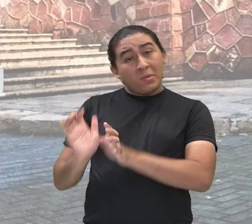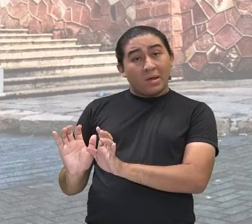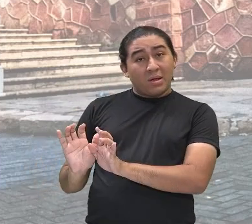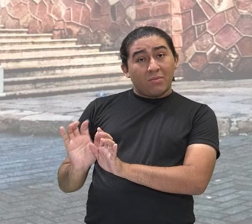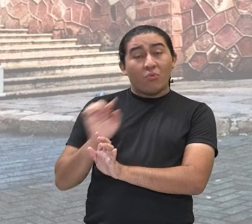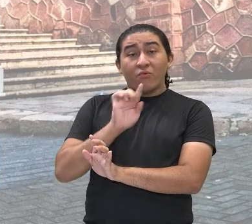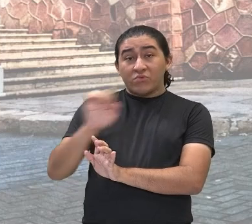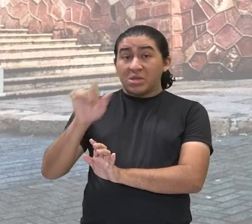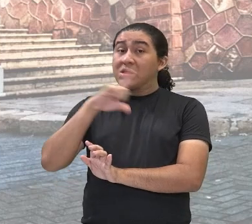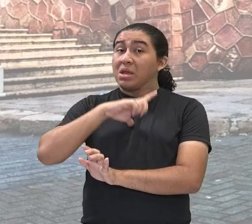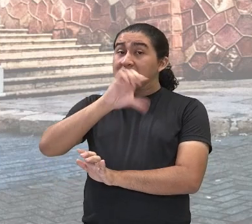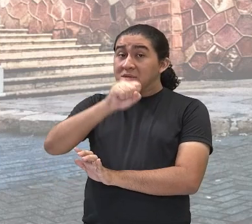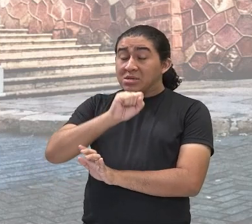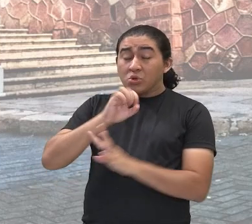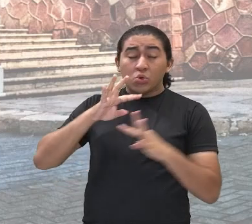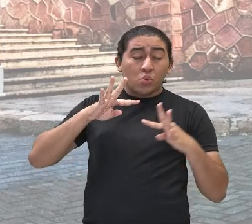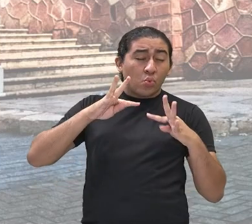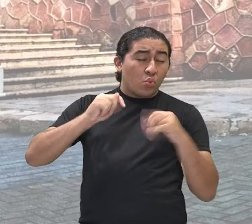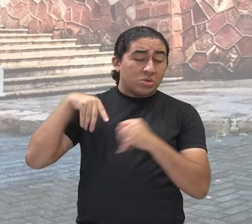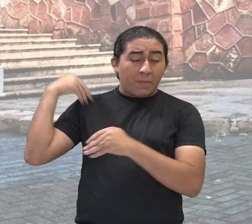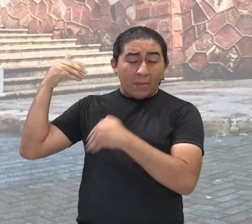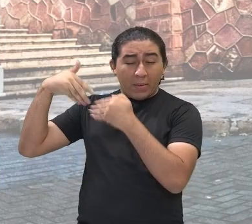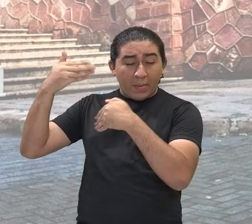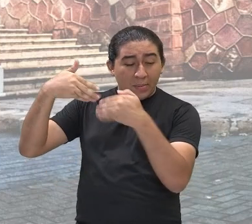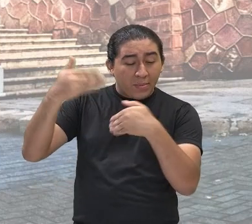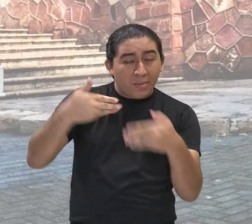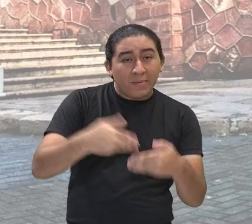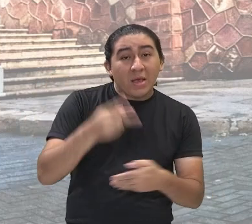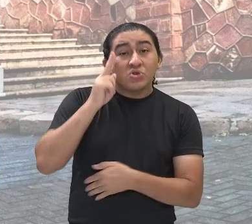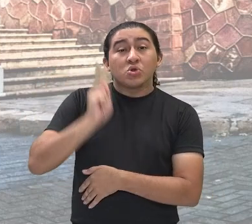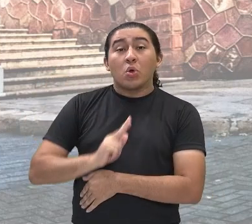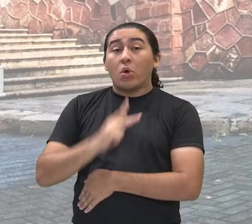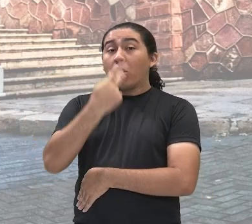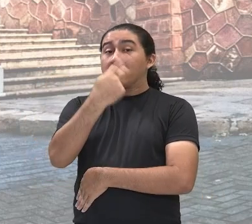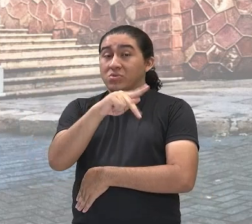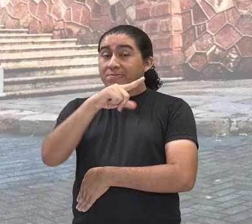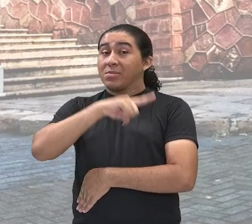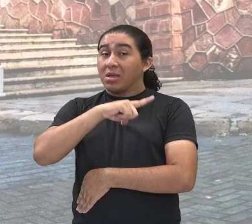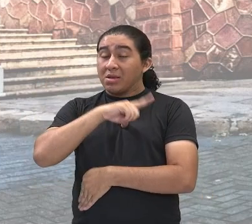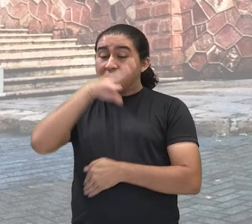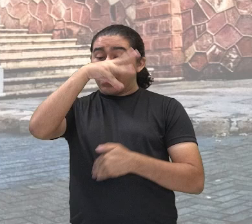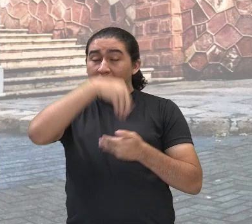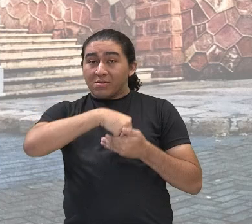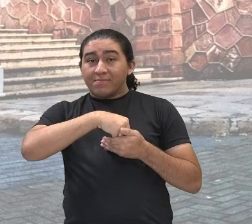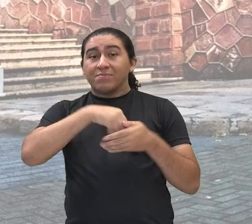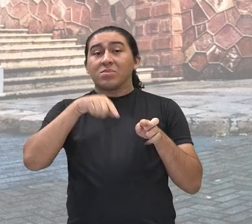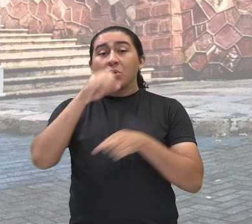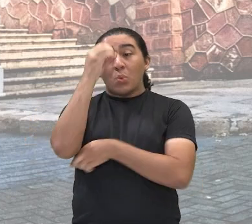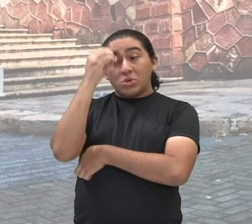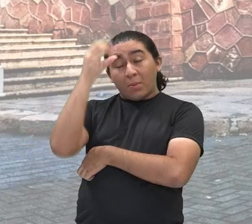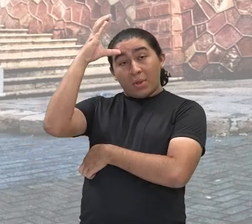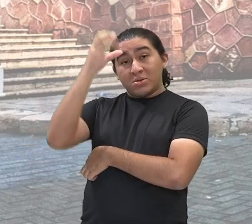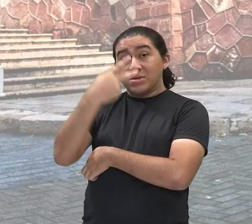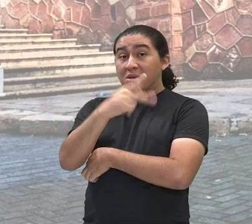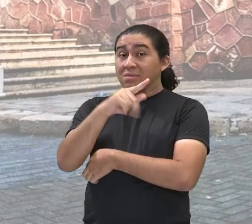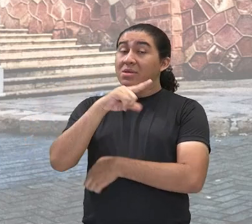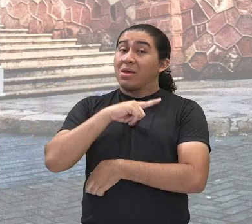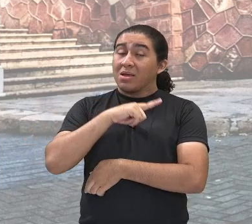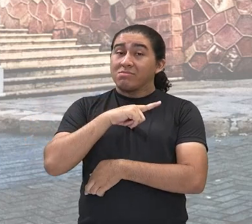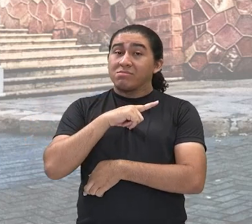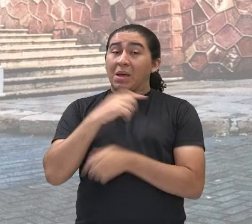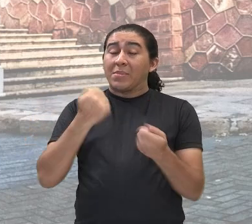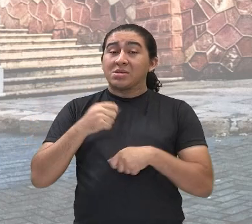trazendo consigo toda uma ancestralidade. Você traz consigo todo um saber. E basta apenas